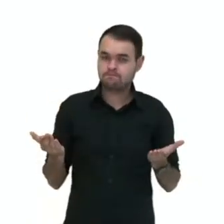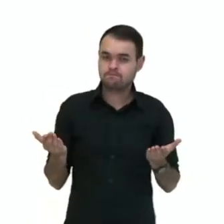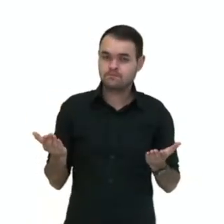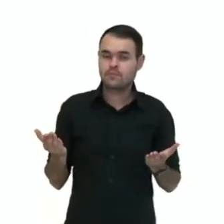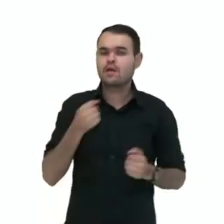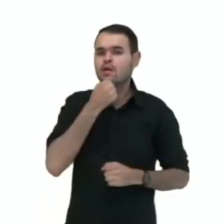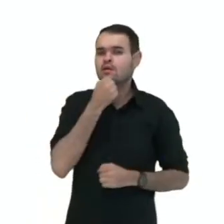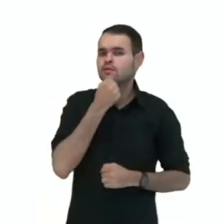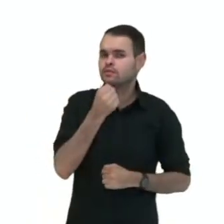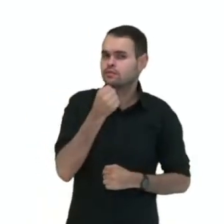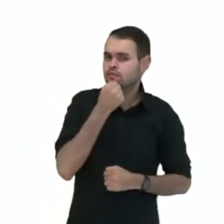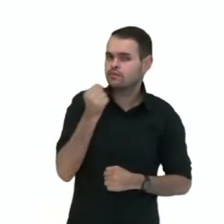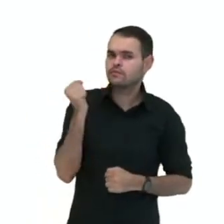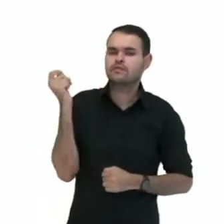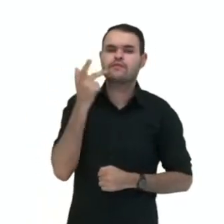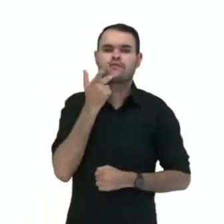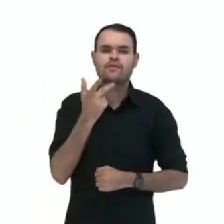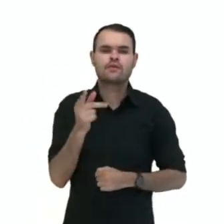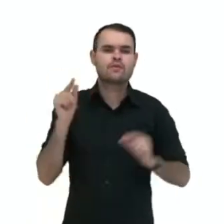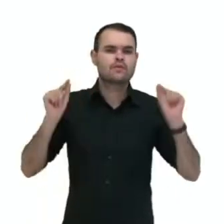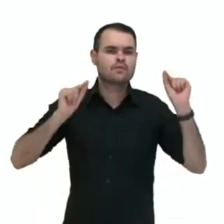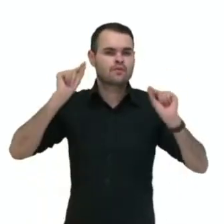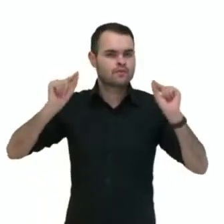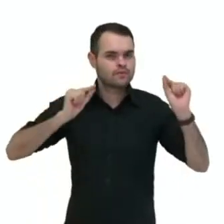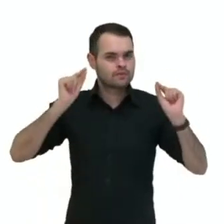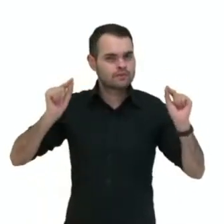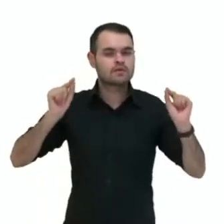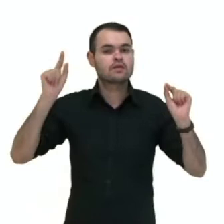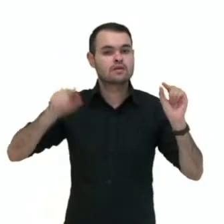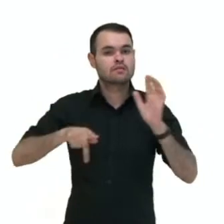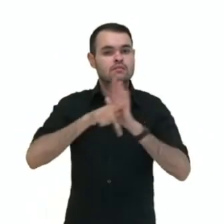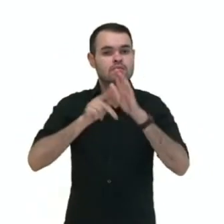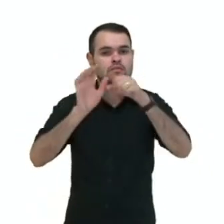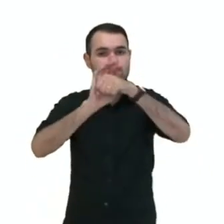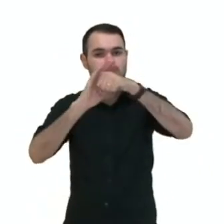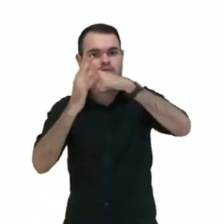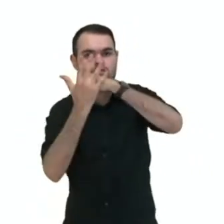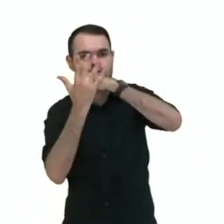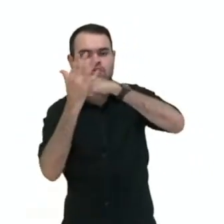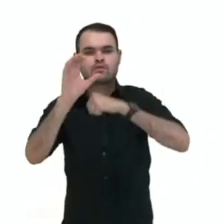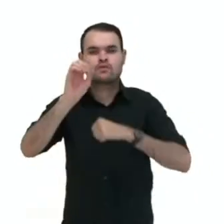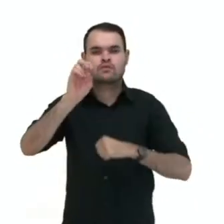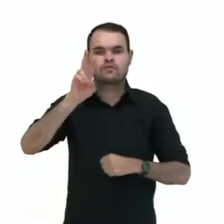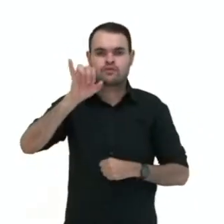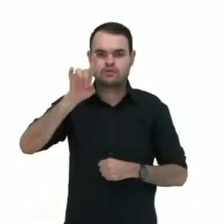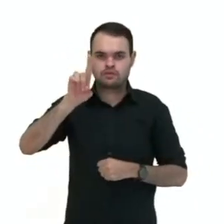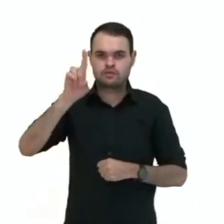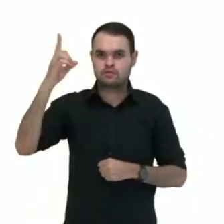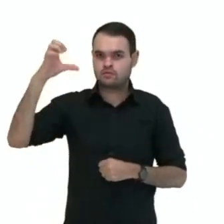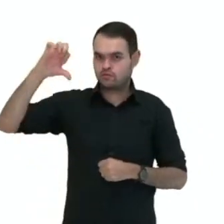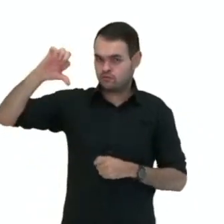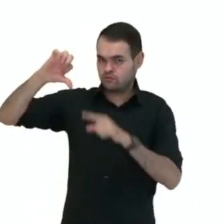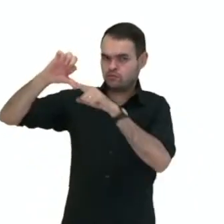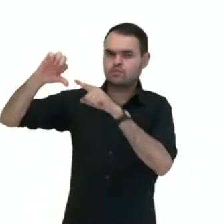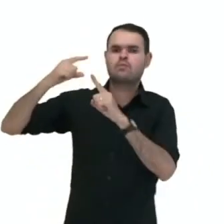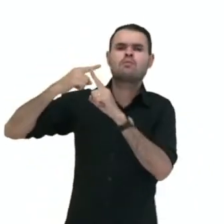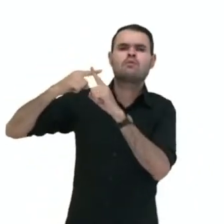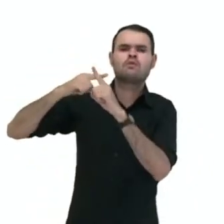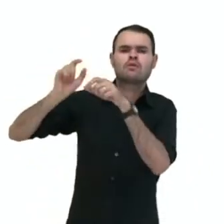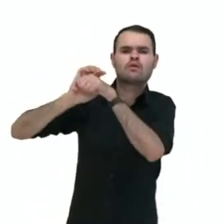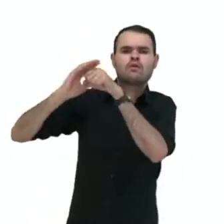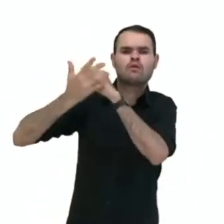nessa reportagem, a gente viu ali um pouquinho sobre a Covid-19, sobre a infecção desse vírus, o coronavírus